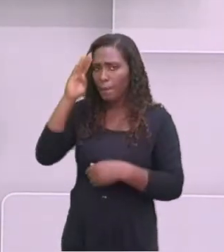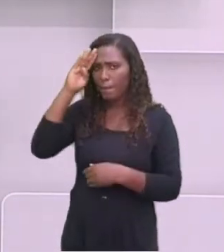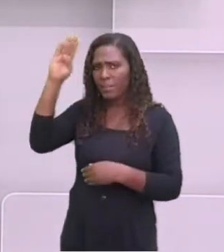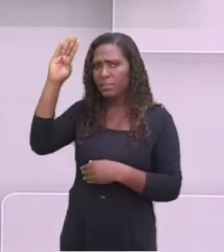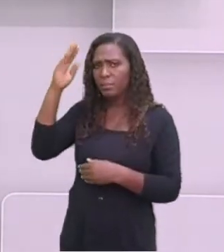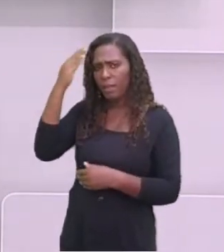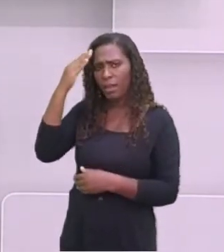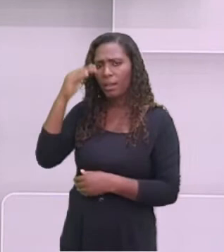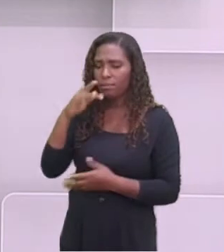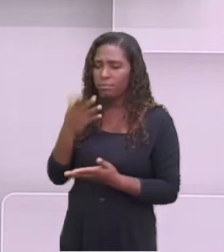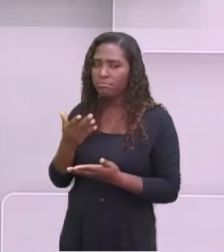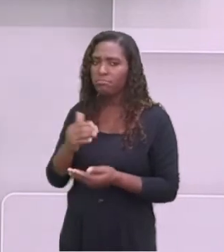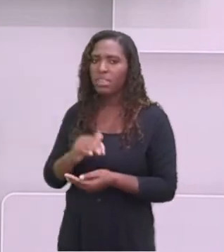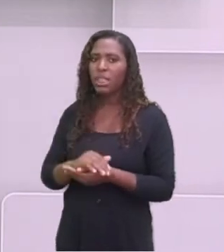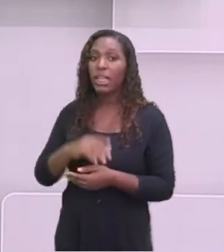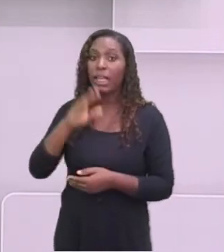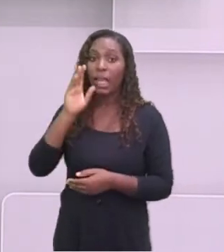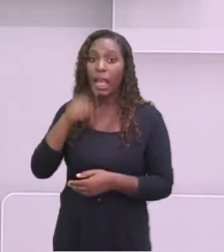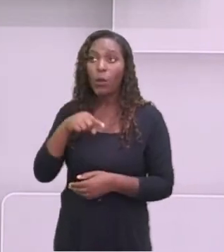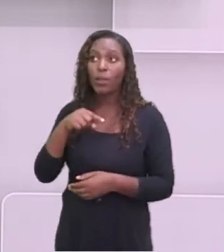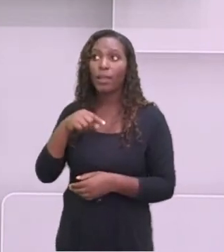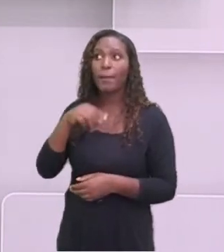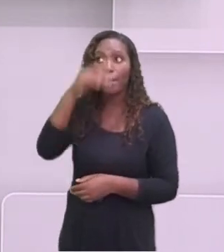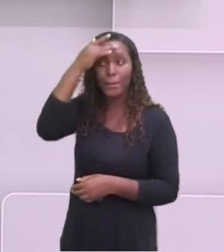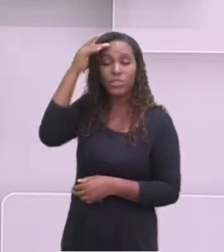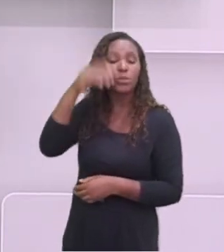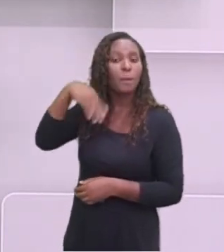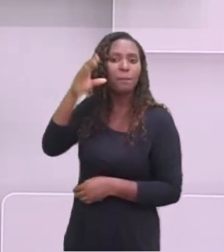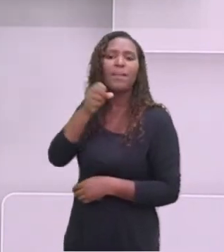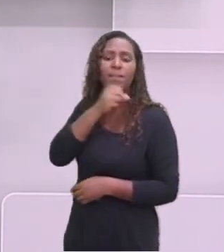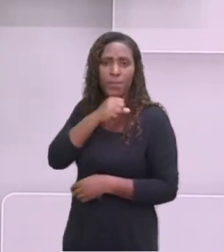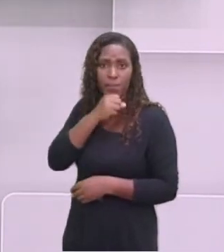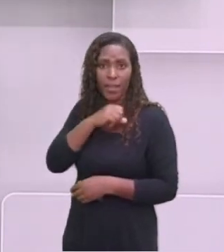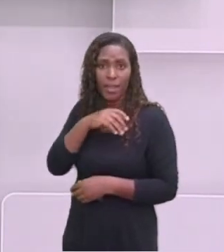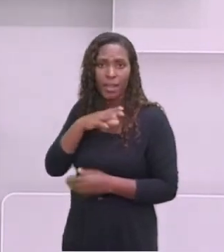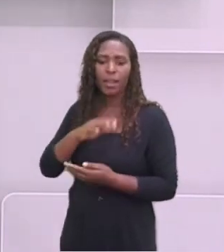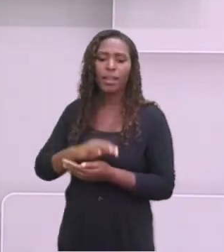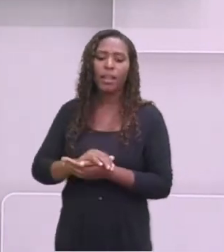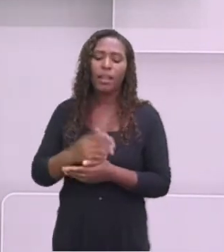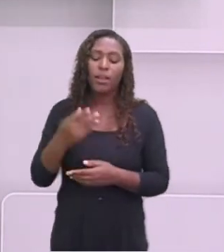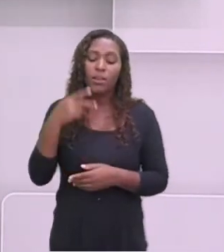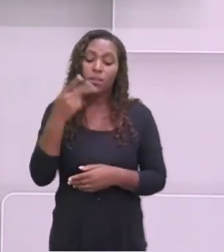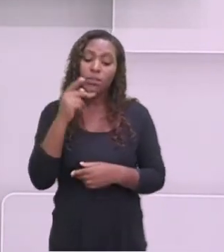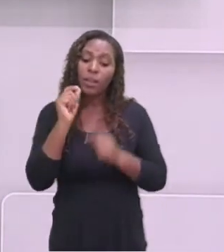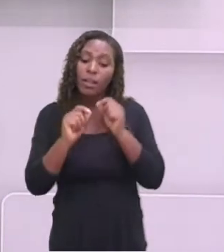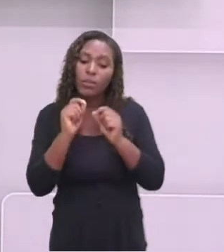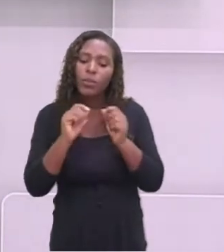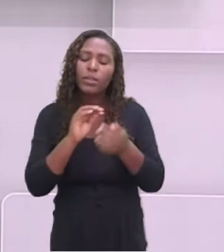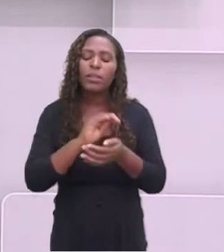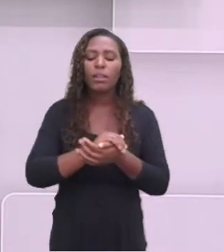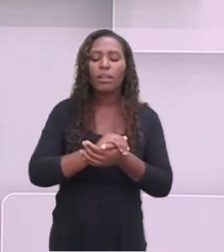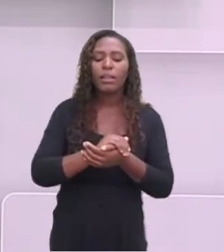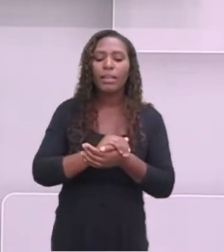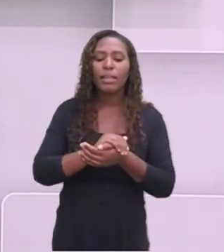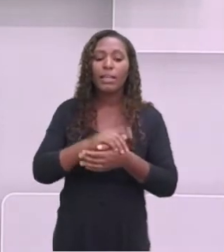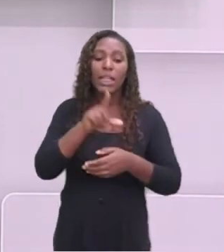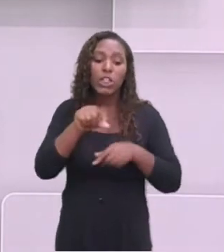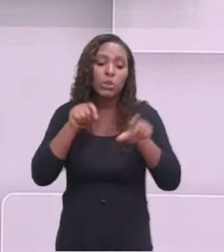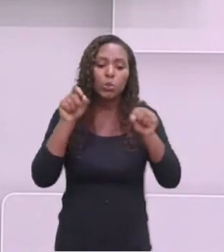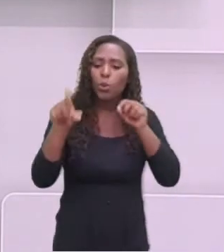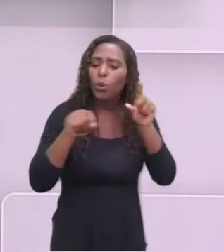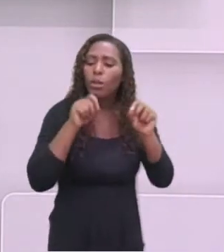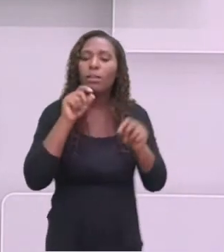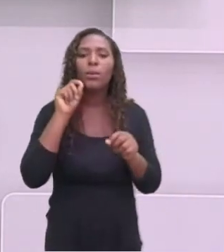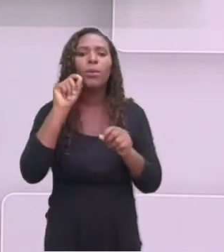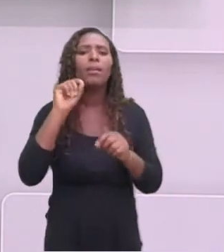decidiam em conjunto o destino da aldeia. E os membros mais corajosos eram os primeiros a serem